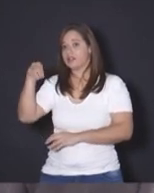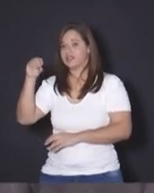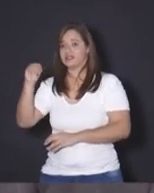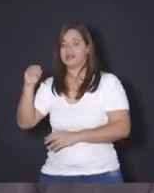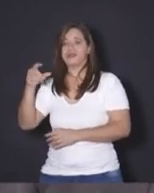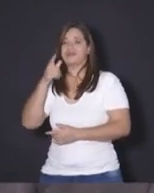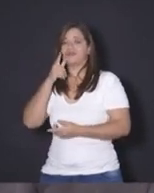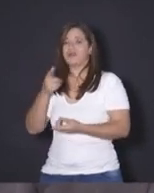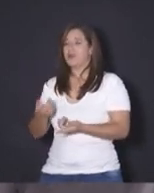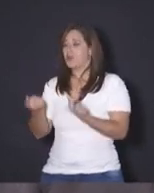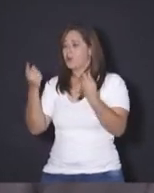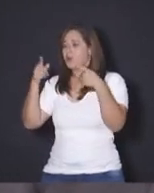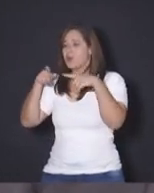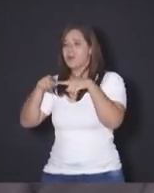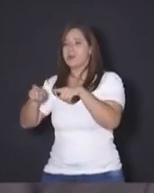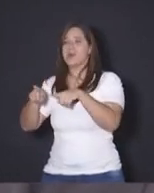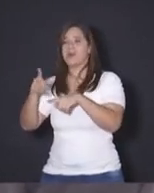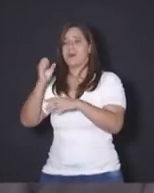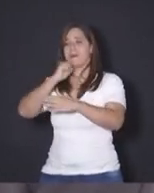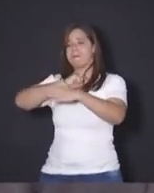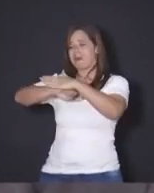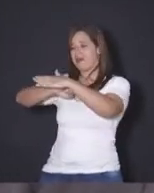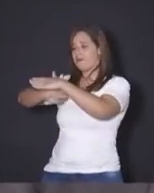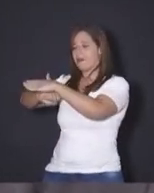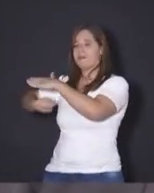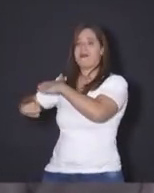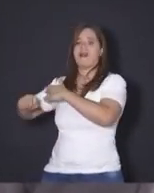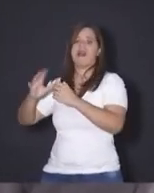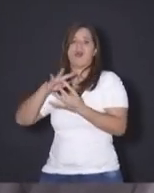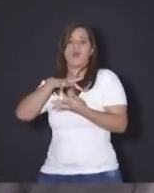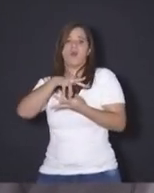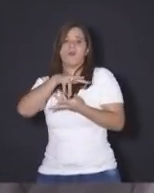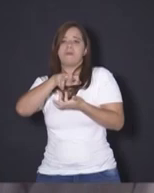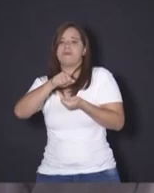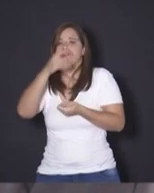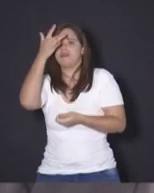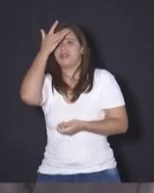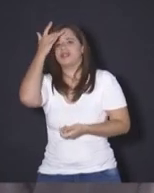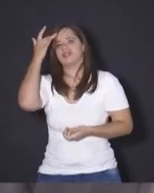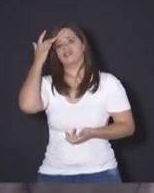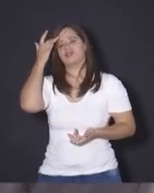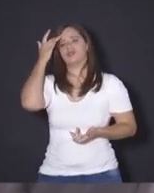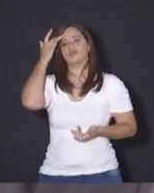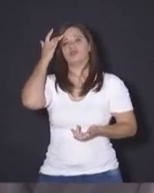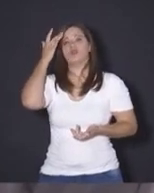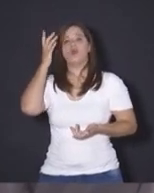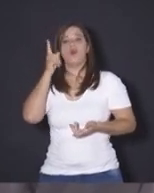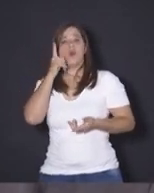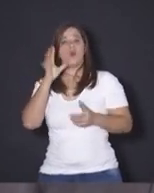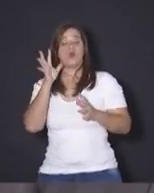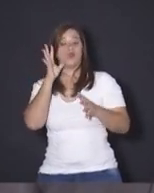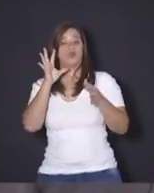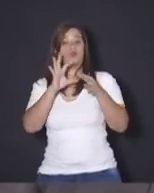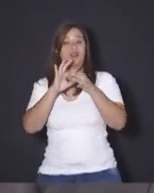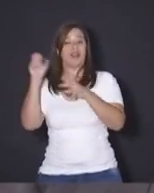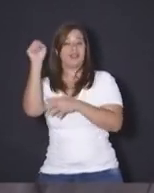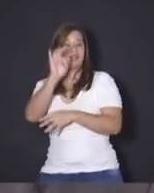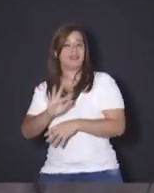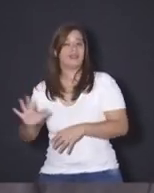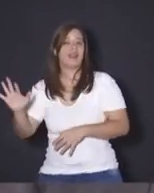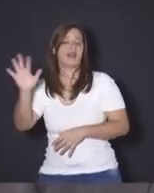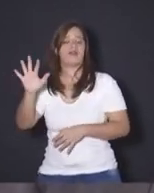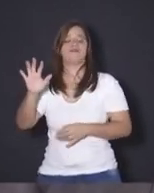vários genes ideo na história da humanidade genocídios no continente africano